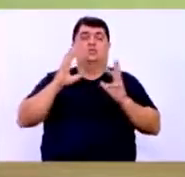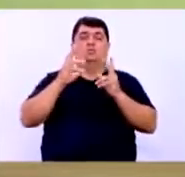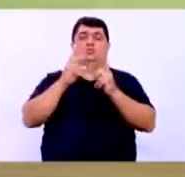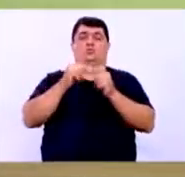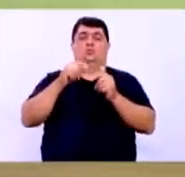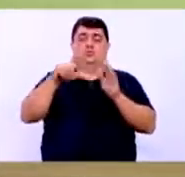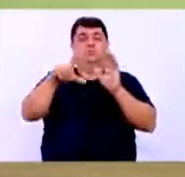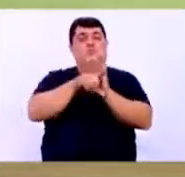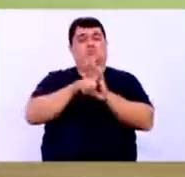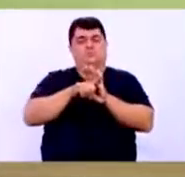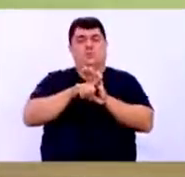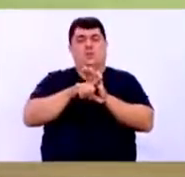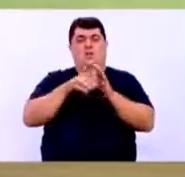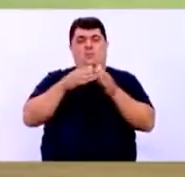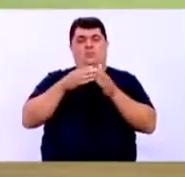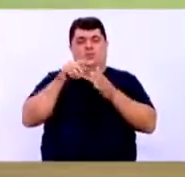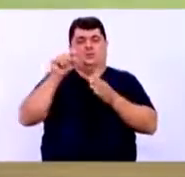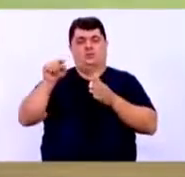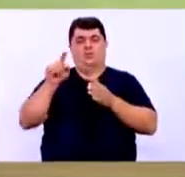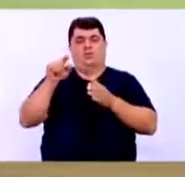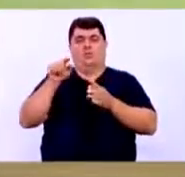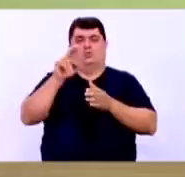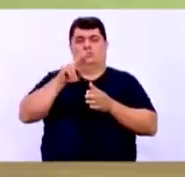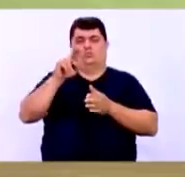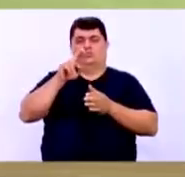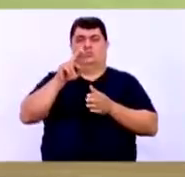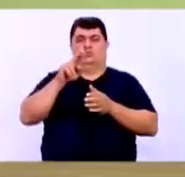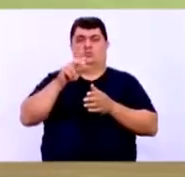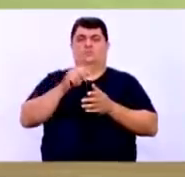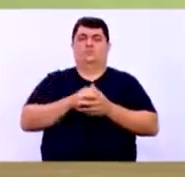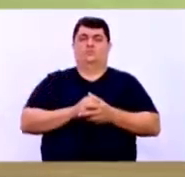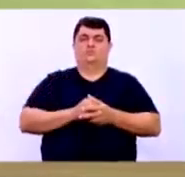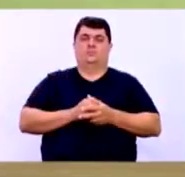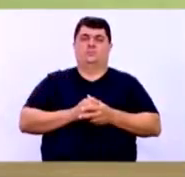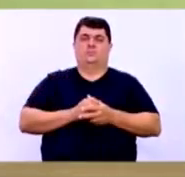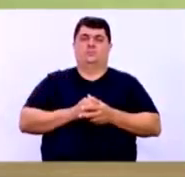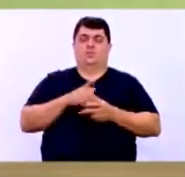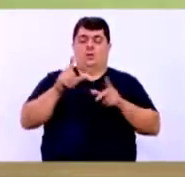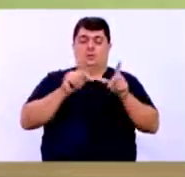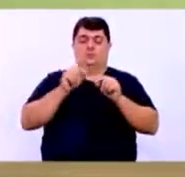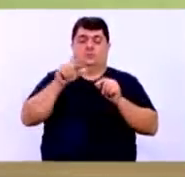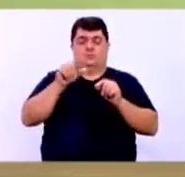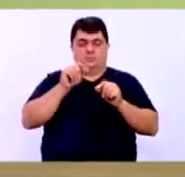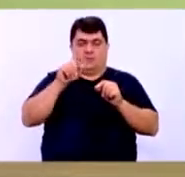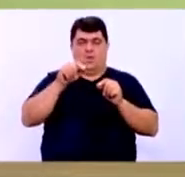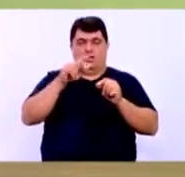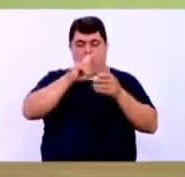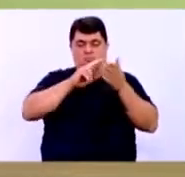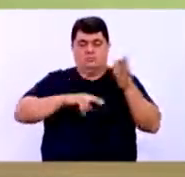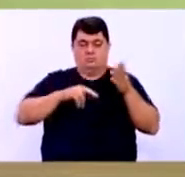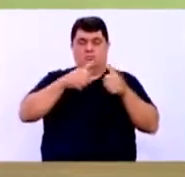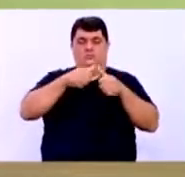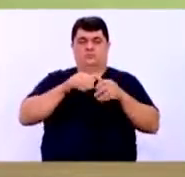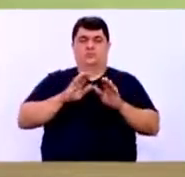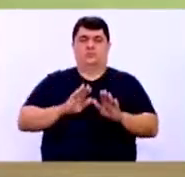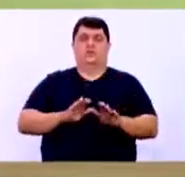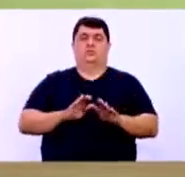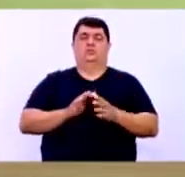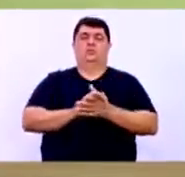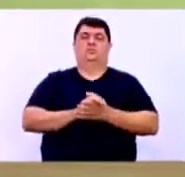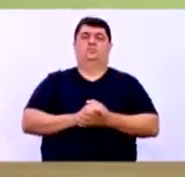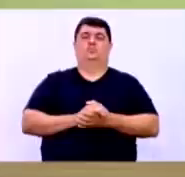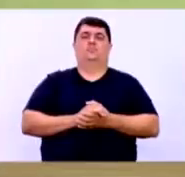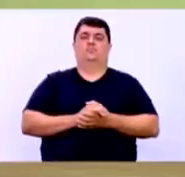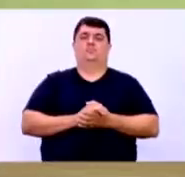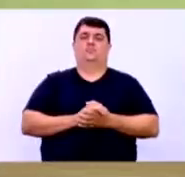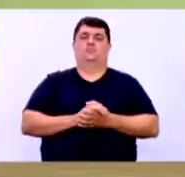exigido pela legislação. As normas exigem que se adotem esse critério, inventário permanente. Então